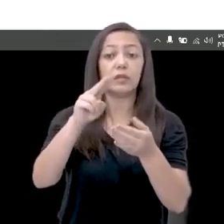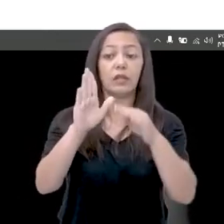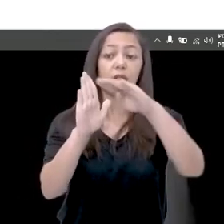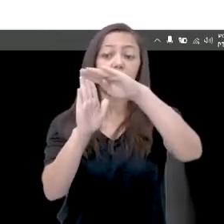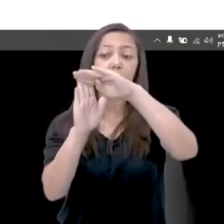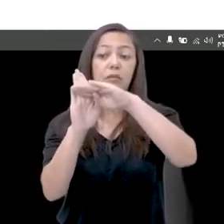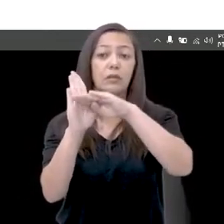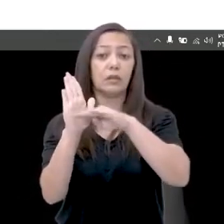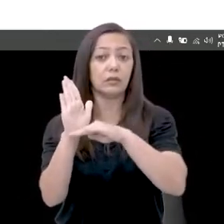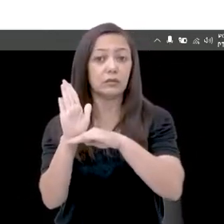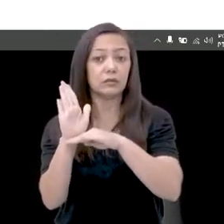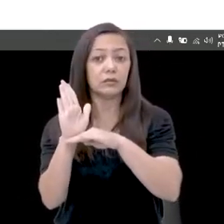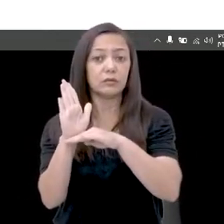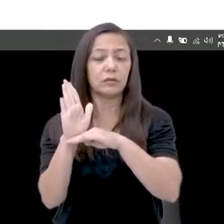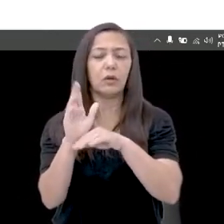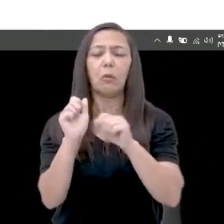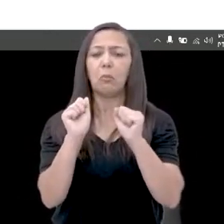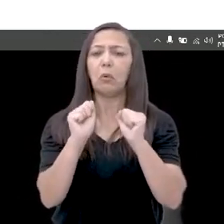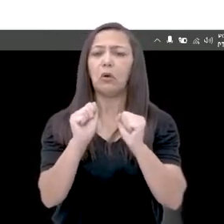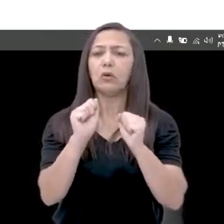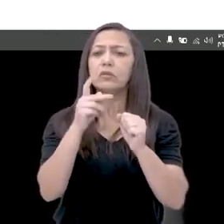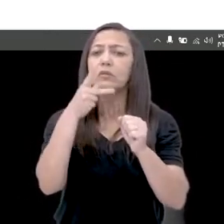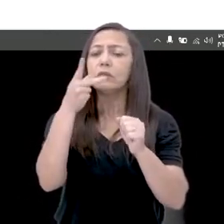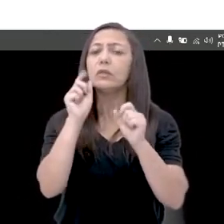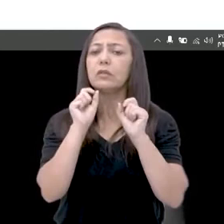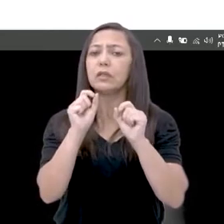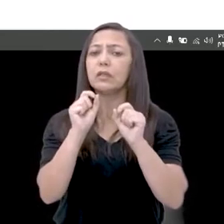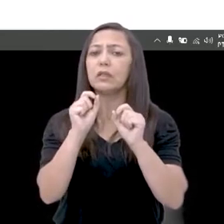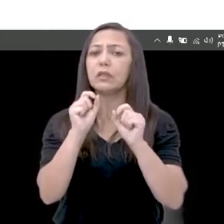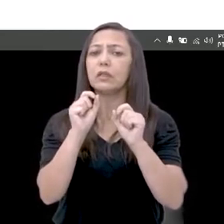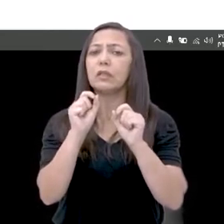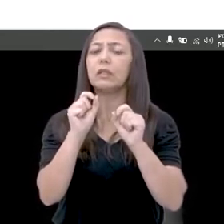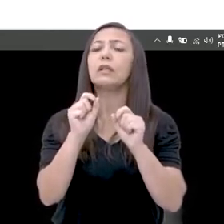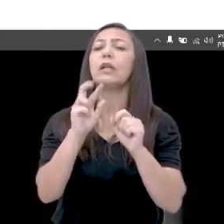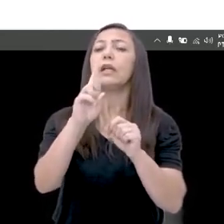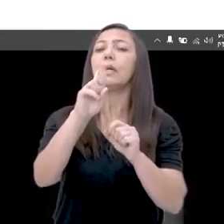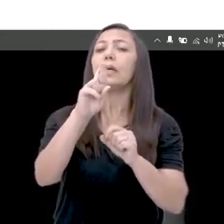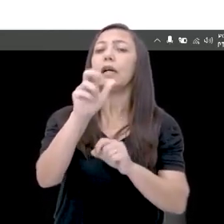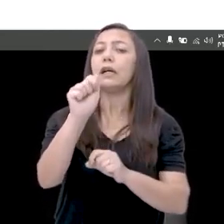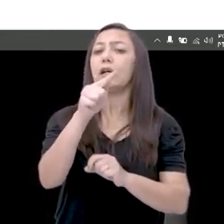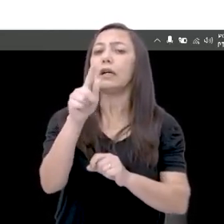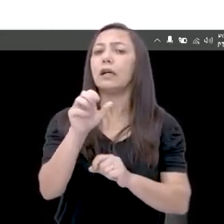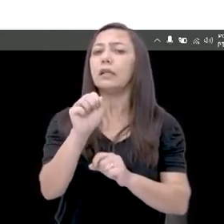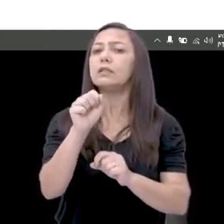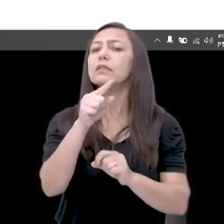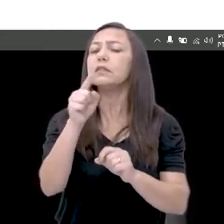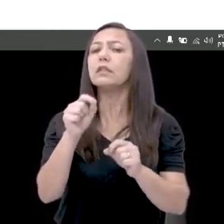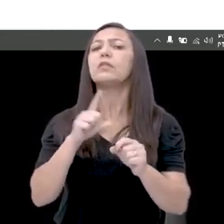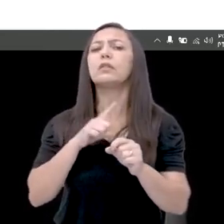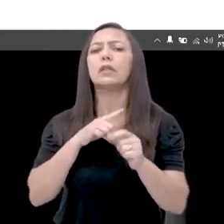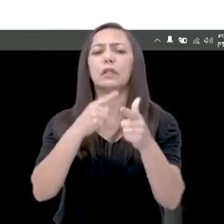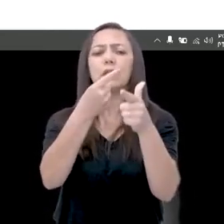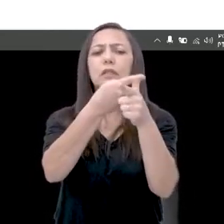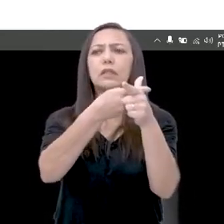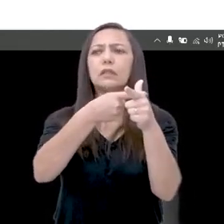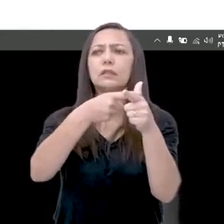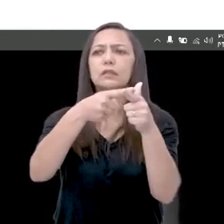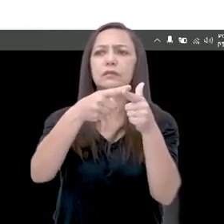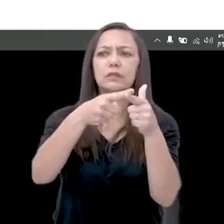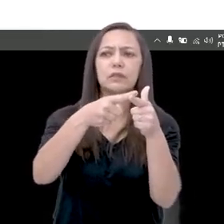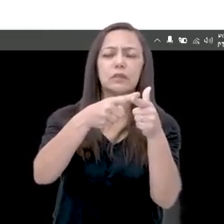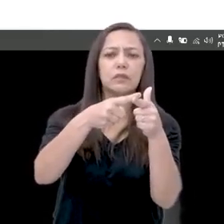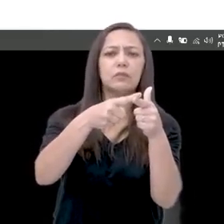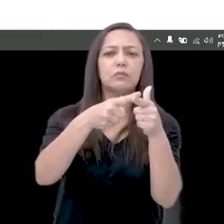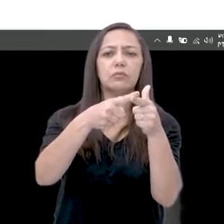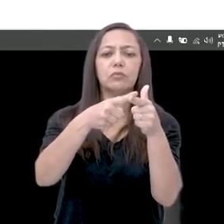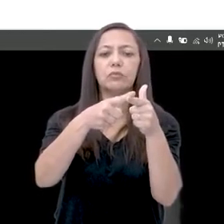receita? Eu posso dizer que a razão ela pode ser representada através de uma divisão.